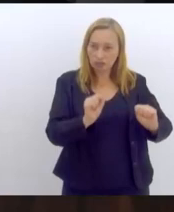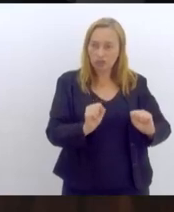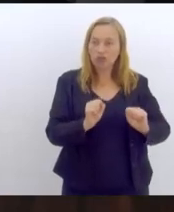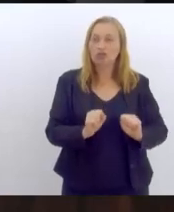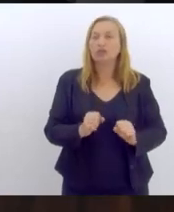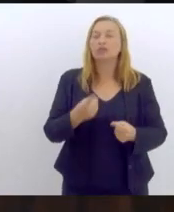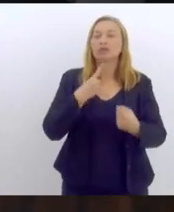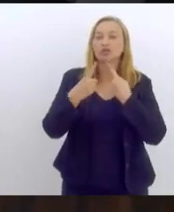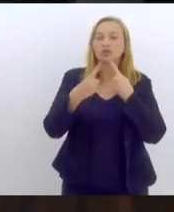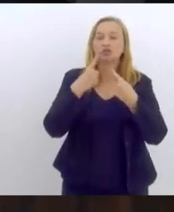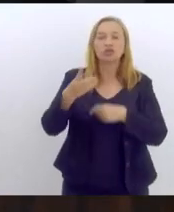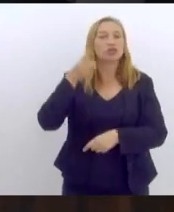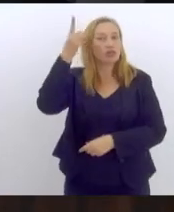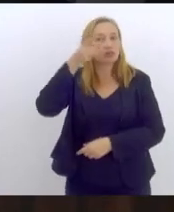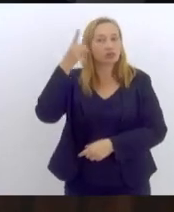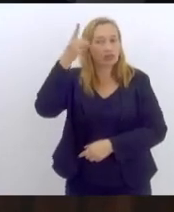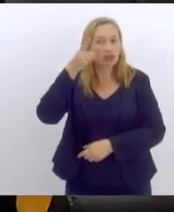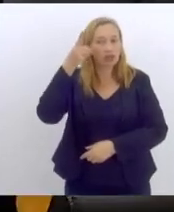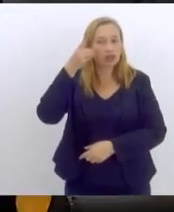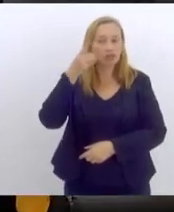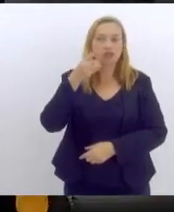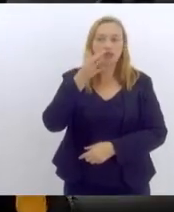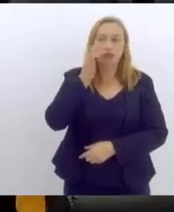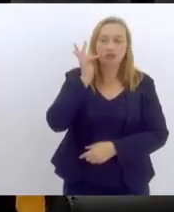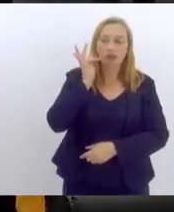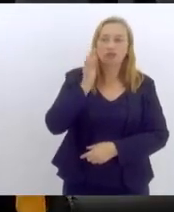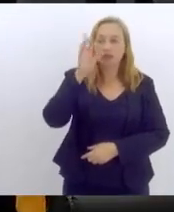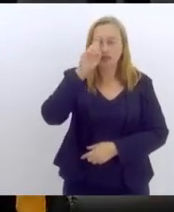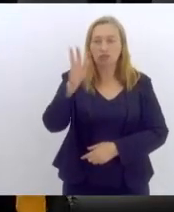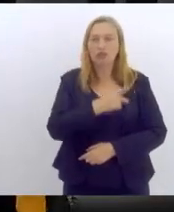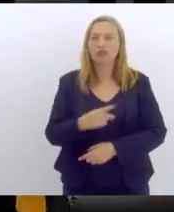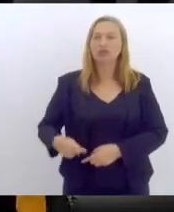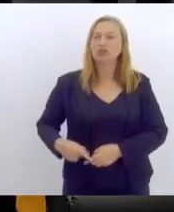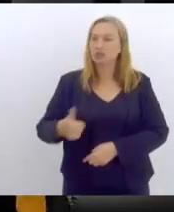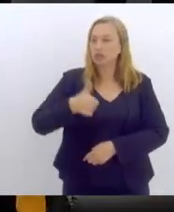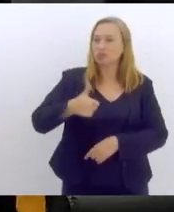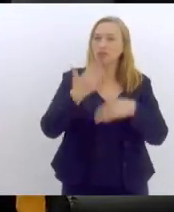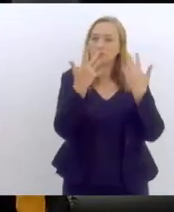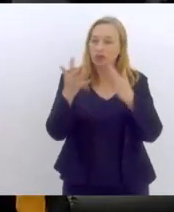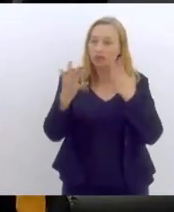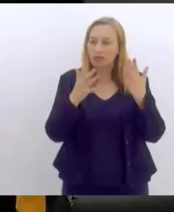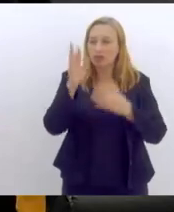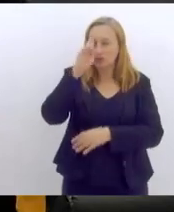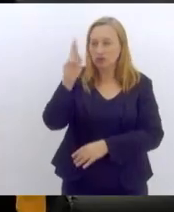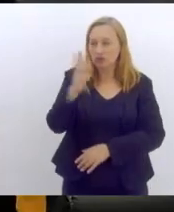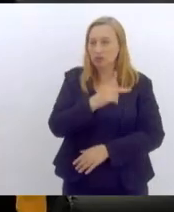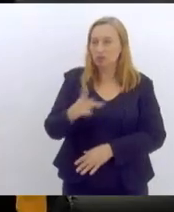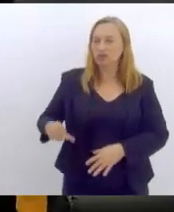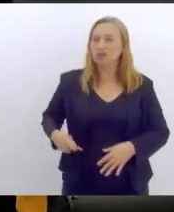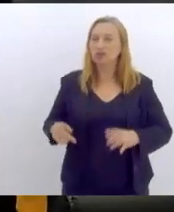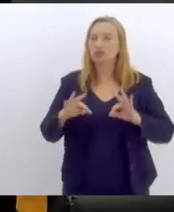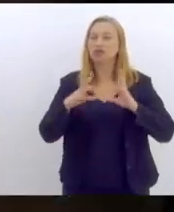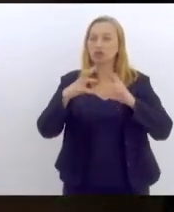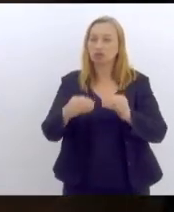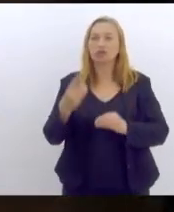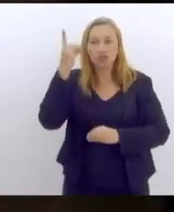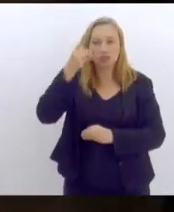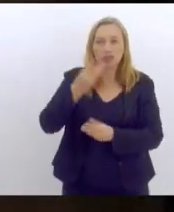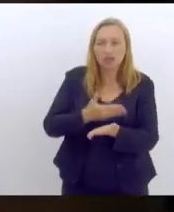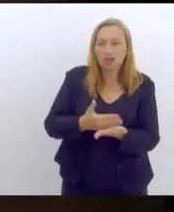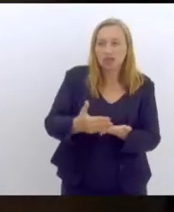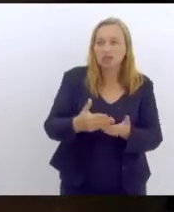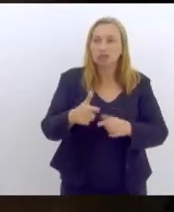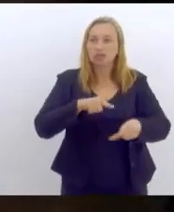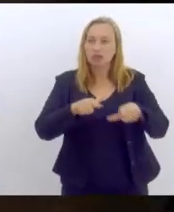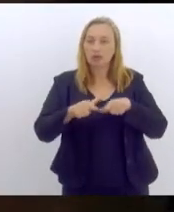Para discutir, deputado Flávio Serafini. Senhor presidente, em primeiro lugar, parabenizar a Vossa Excelência e todos os deputados que hoje começam seus mandatos.